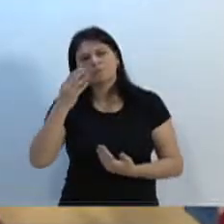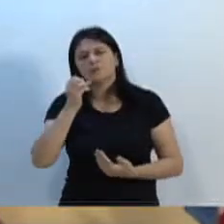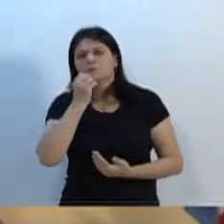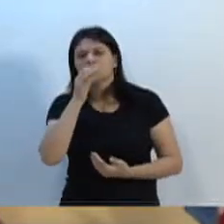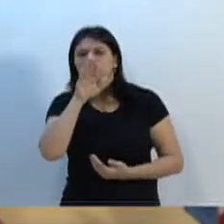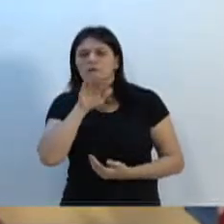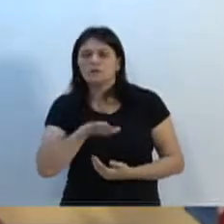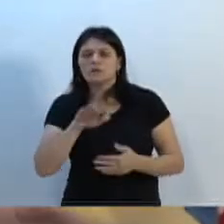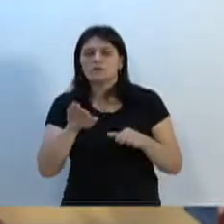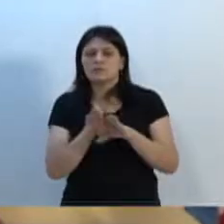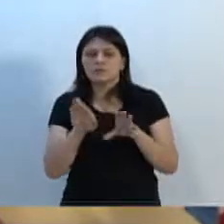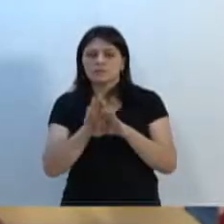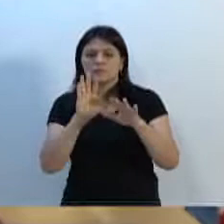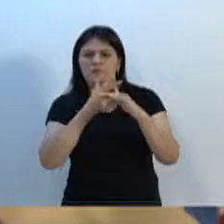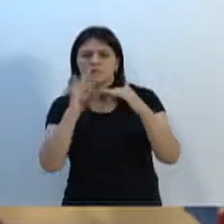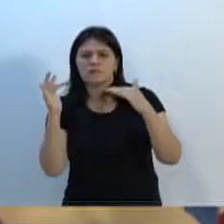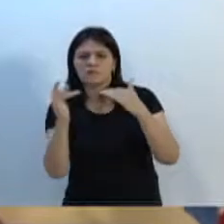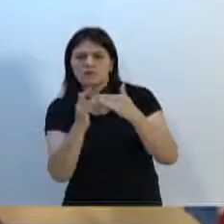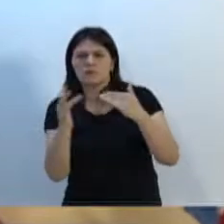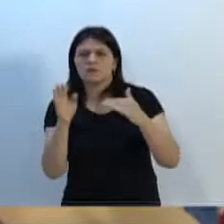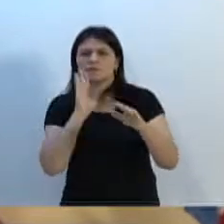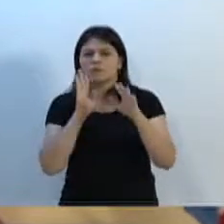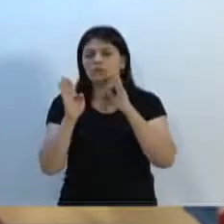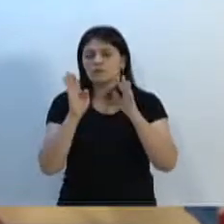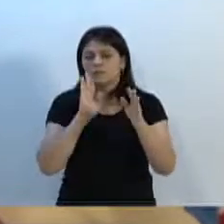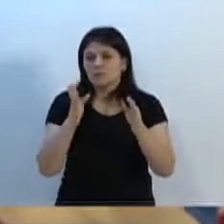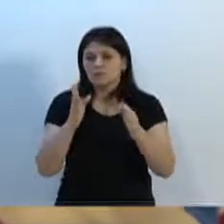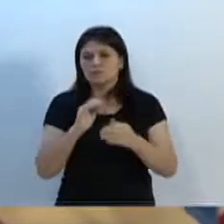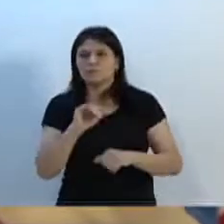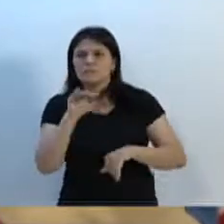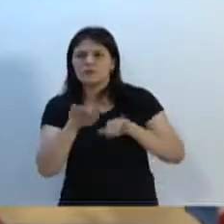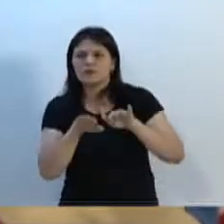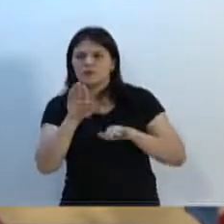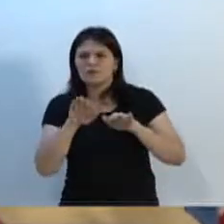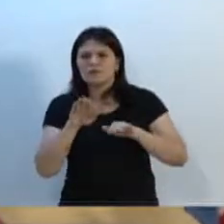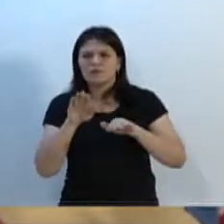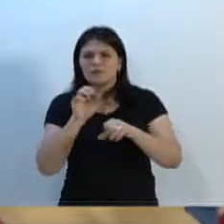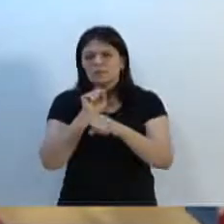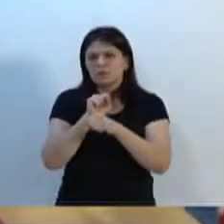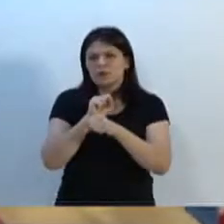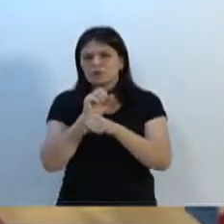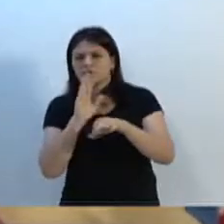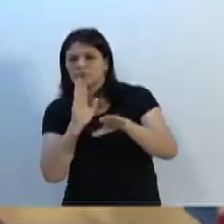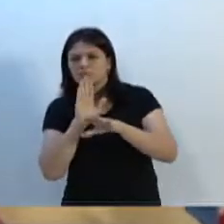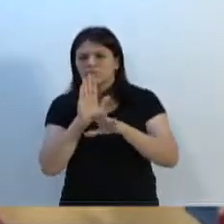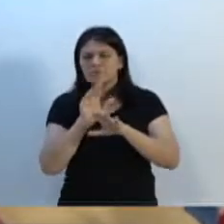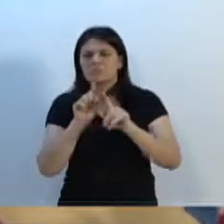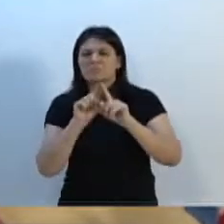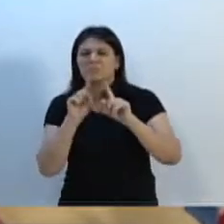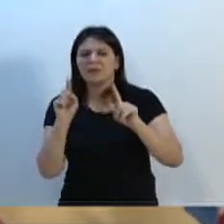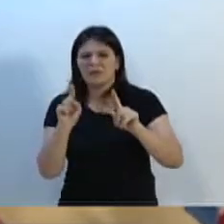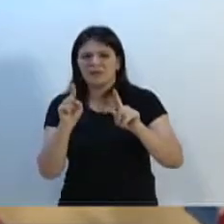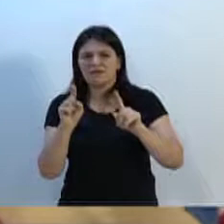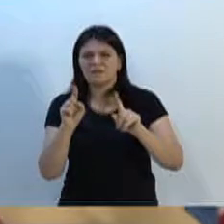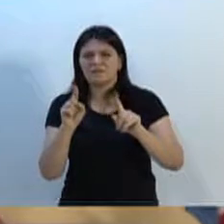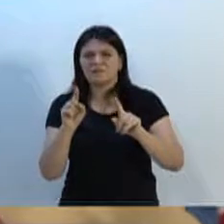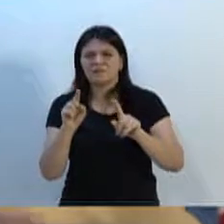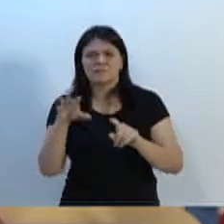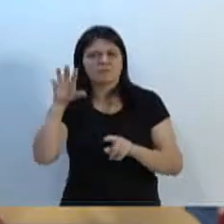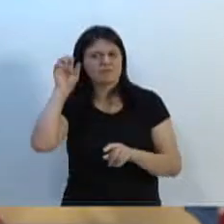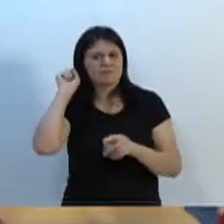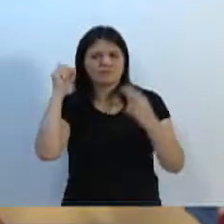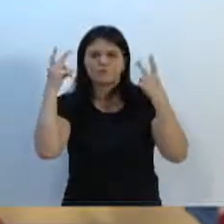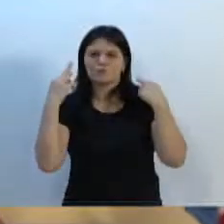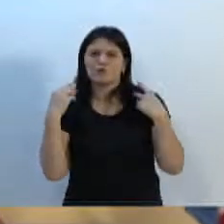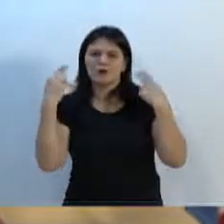nos acompanha pela internet, Facebook. Às vezes está dando uma travada no Facebook, mas o áudio sai normal.